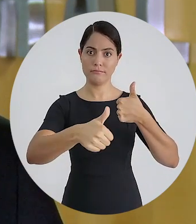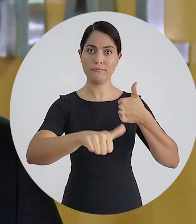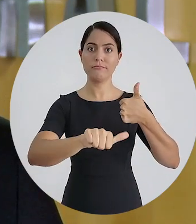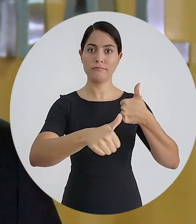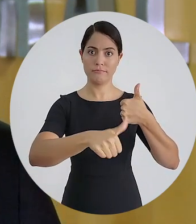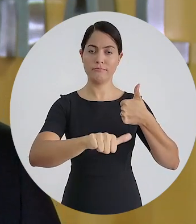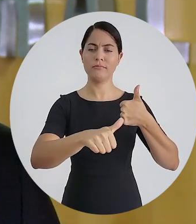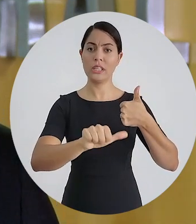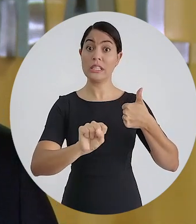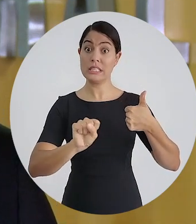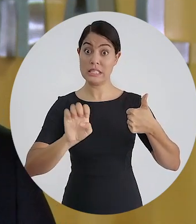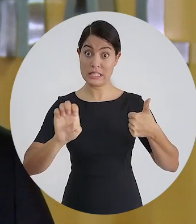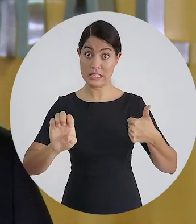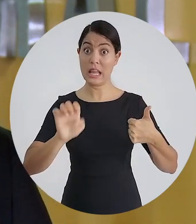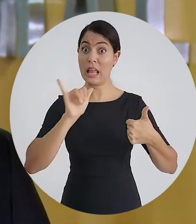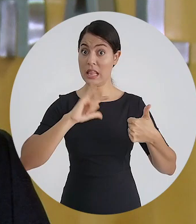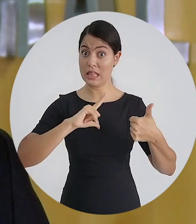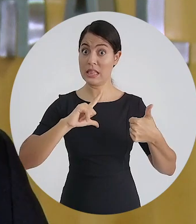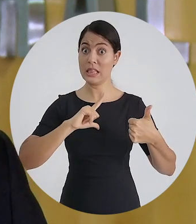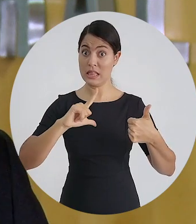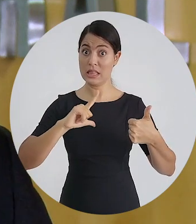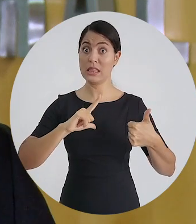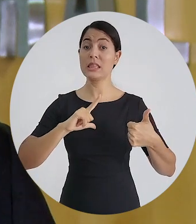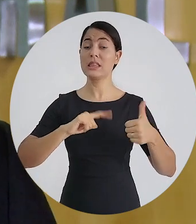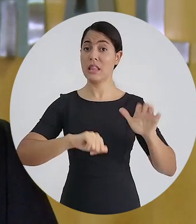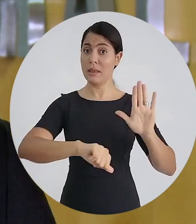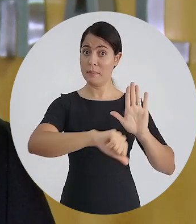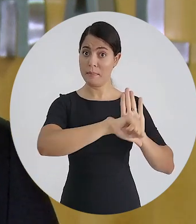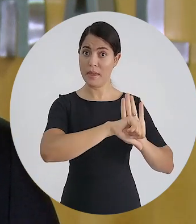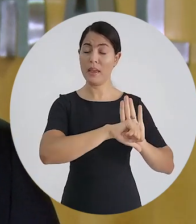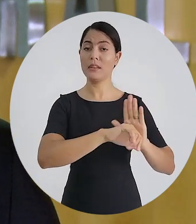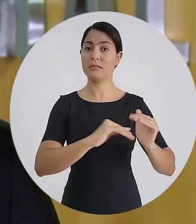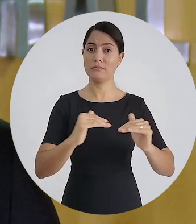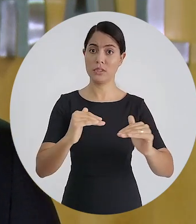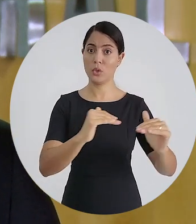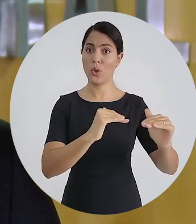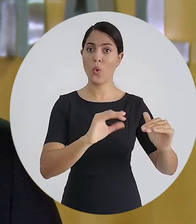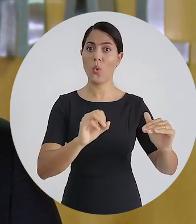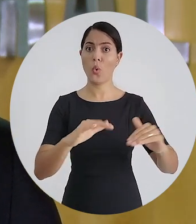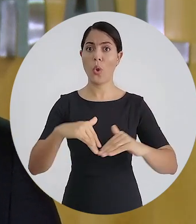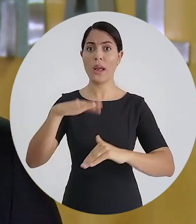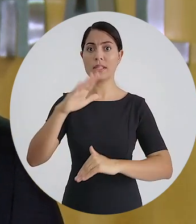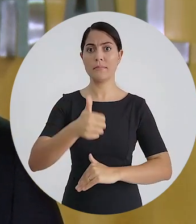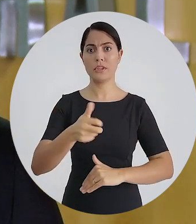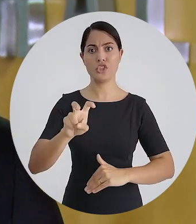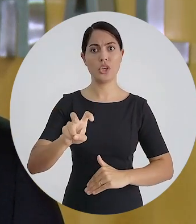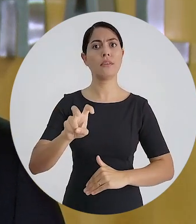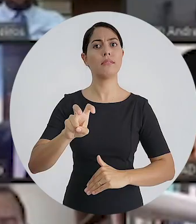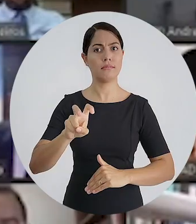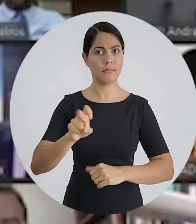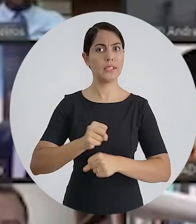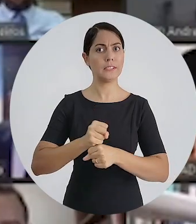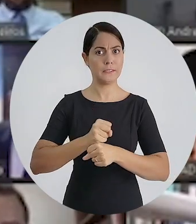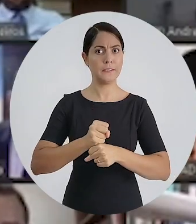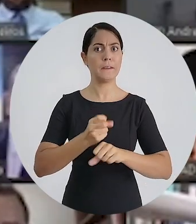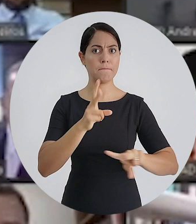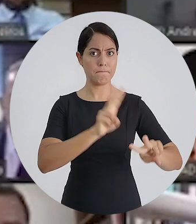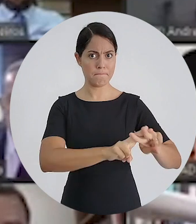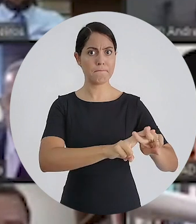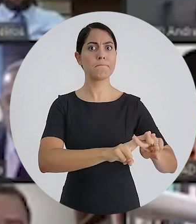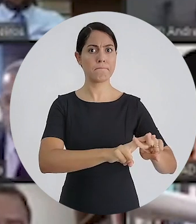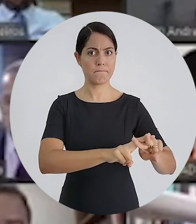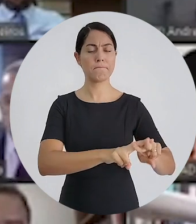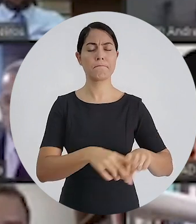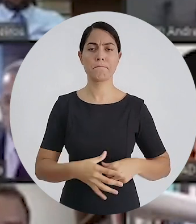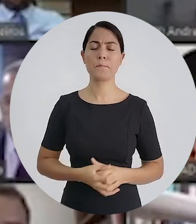pena privativa de liberdade for fixada igual ou acima de 15 anos de reclusão. A Comissão Nacional de